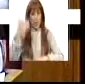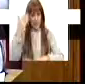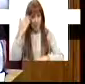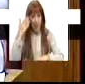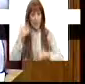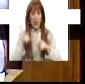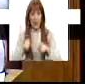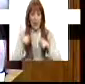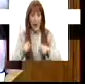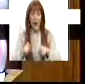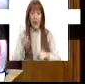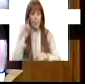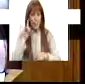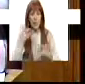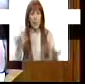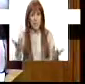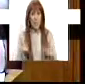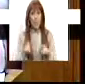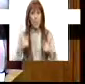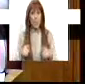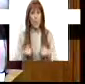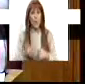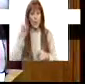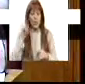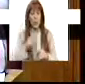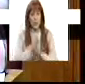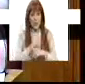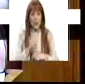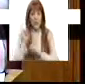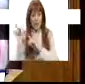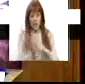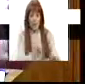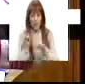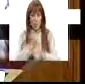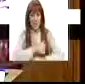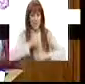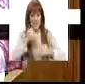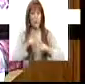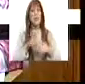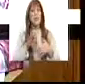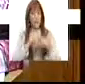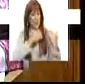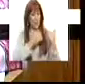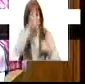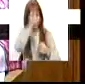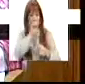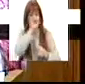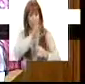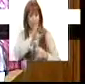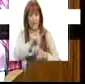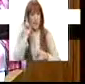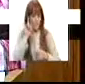que é importante que, fundamentalmente, o setor dos transportes urbanos esteja sob a tutela do Ministério do